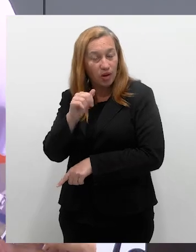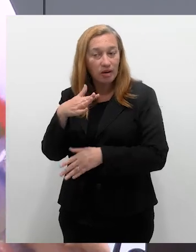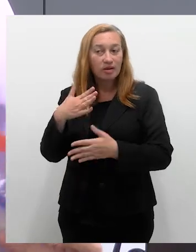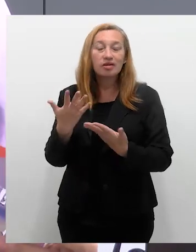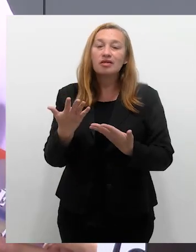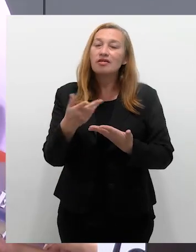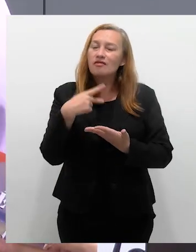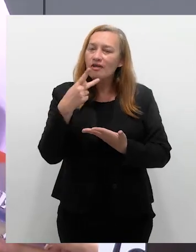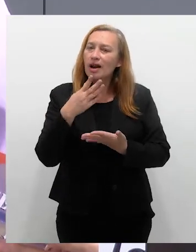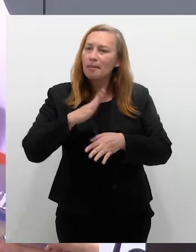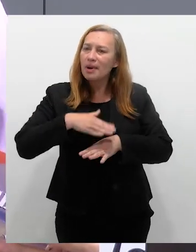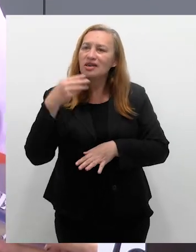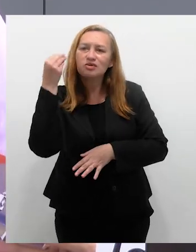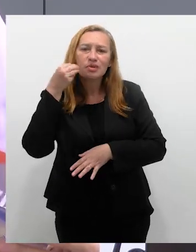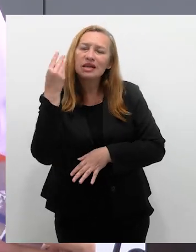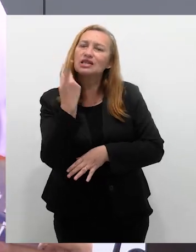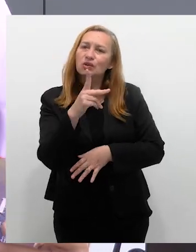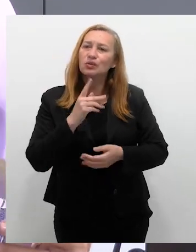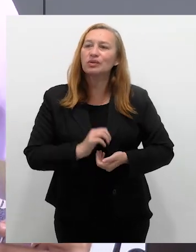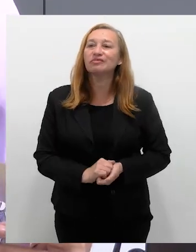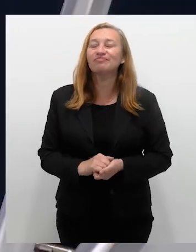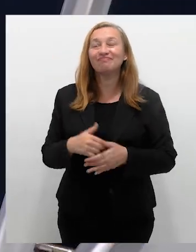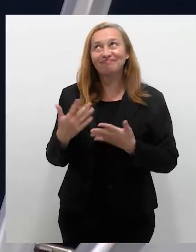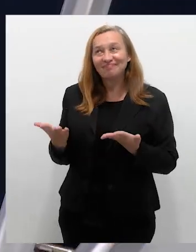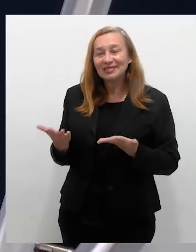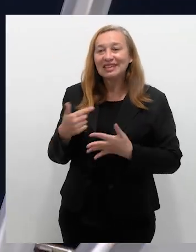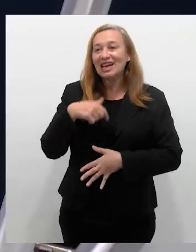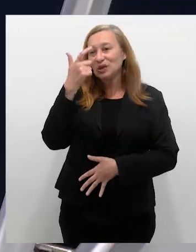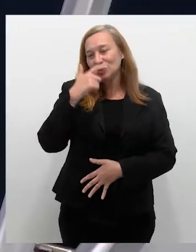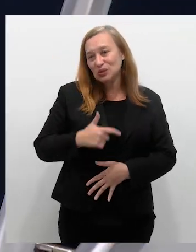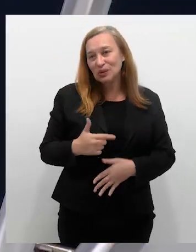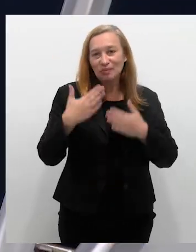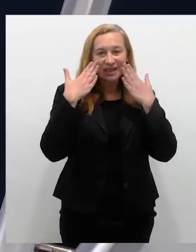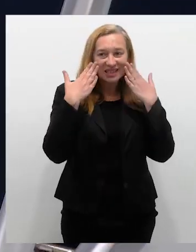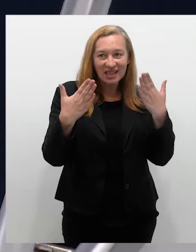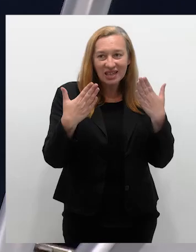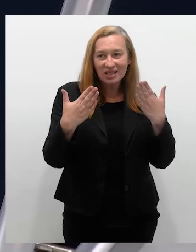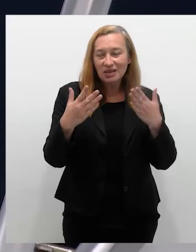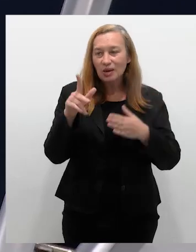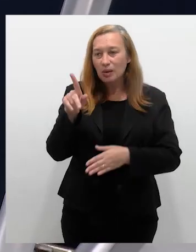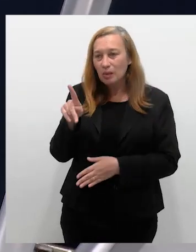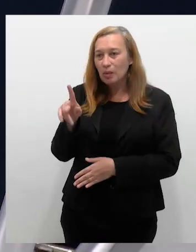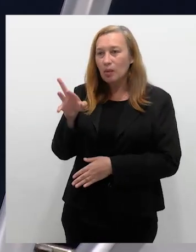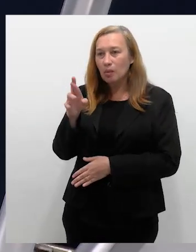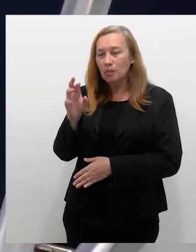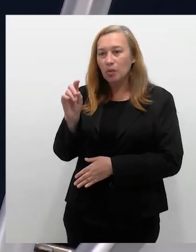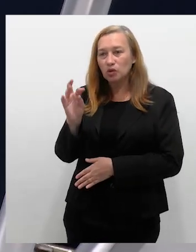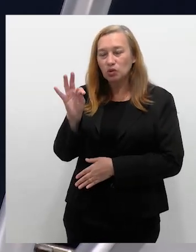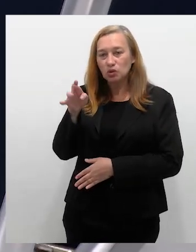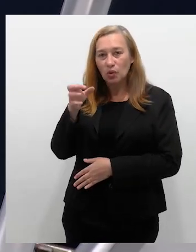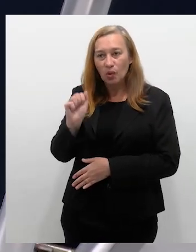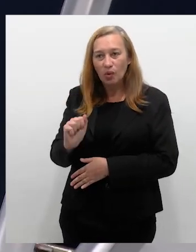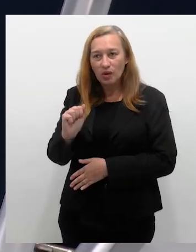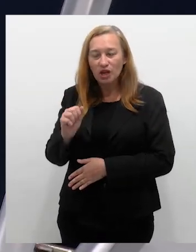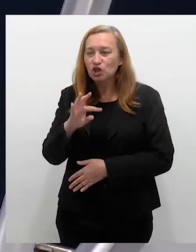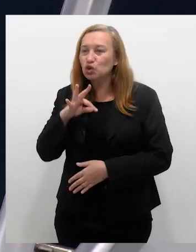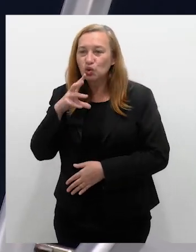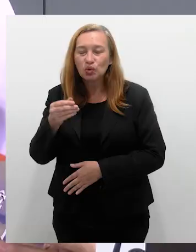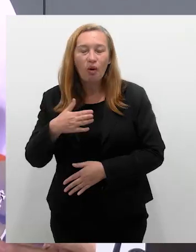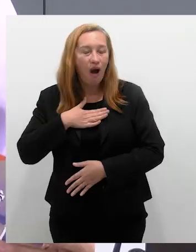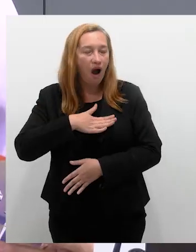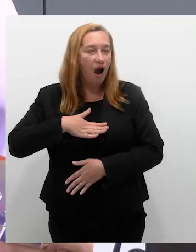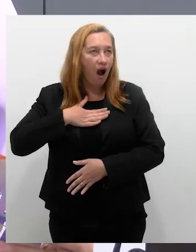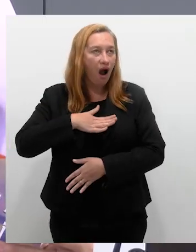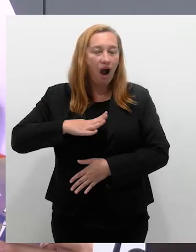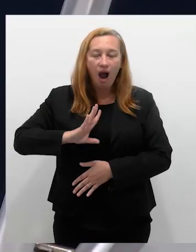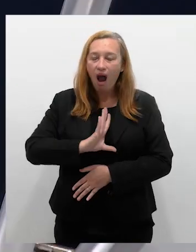eventos. Me conta mais sobre essa experiência. Ah, eu sou apresentadora, produtora, locutora, tudo. Mas adoro um